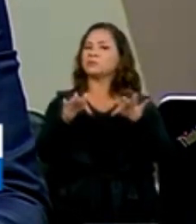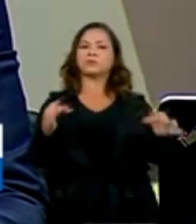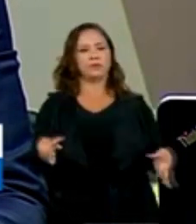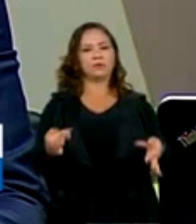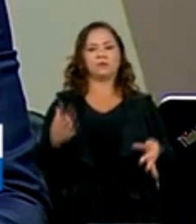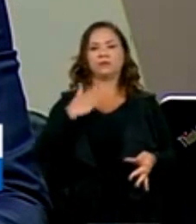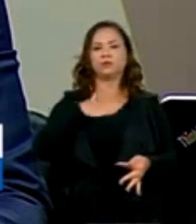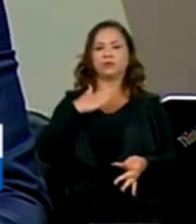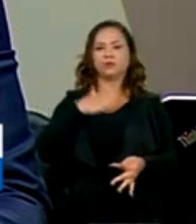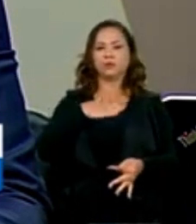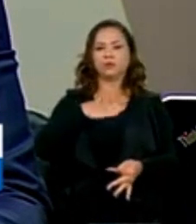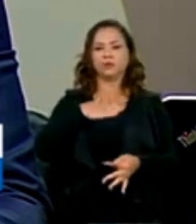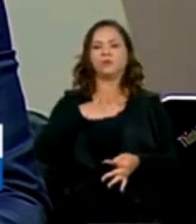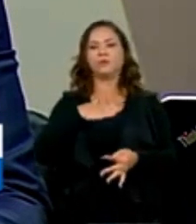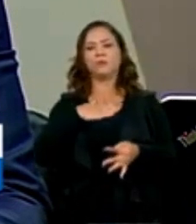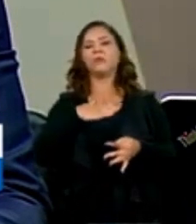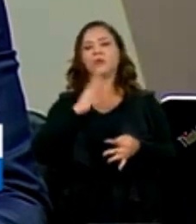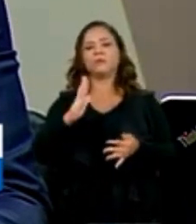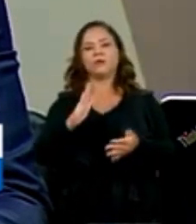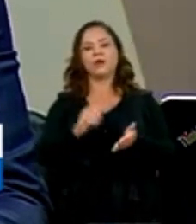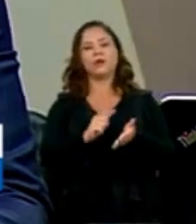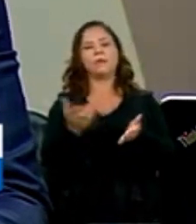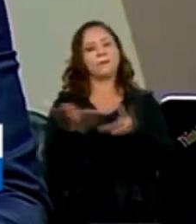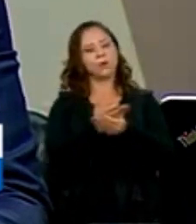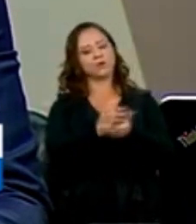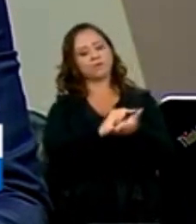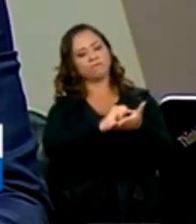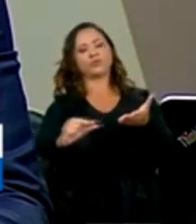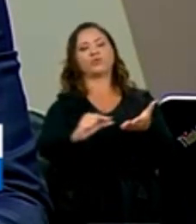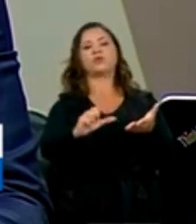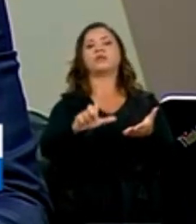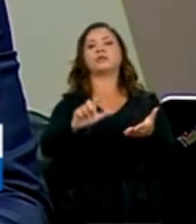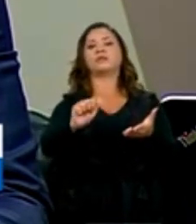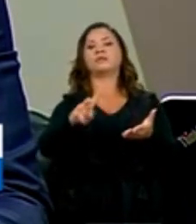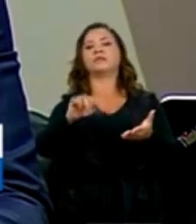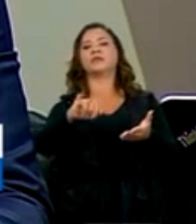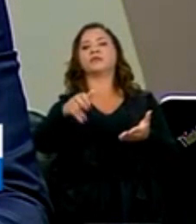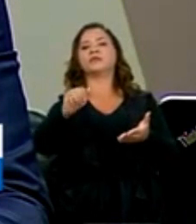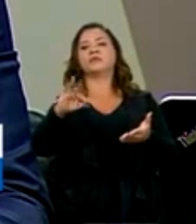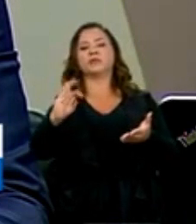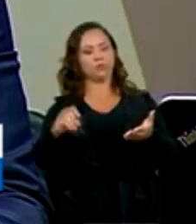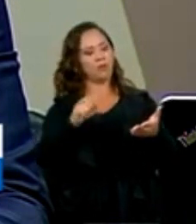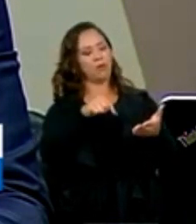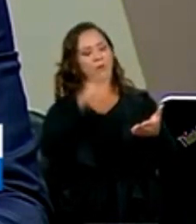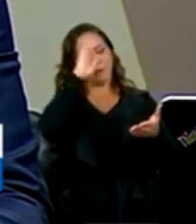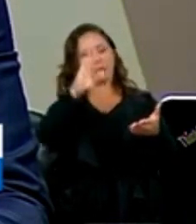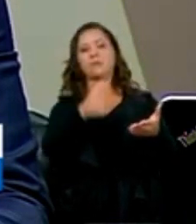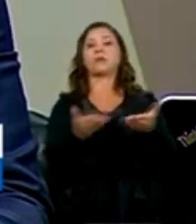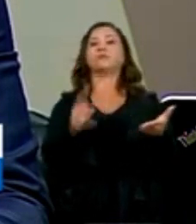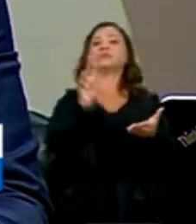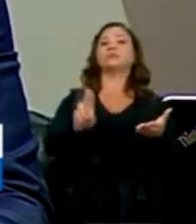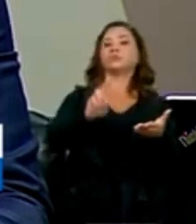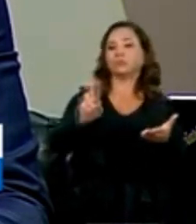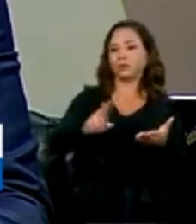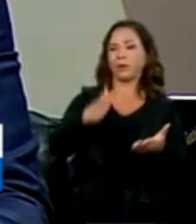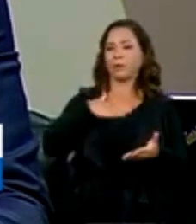de Lula, o que o sabatinado negou. Moro também perguntou se Zanin se declararia impedido de julgar temas sobre Lula